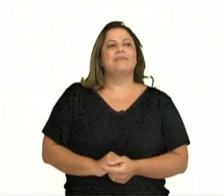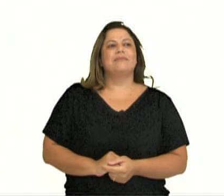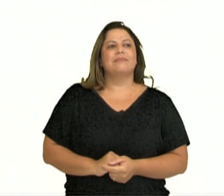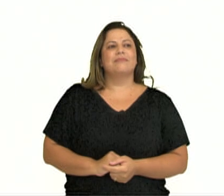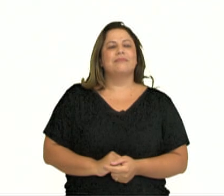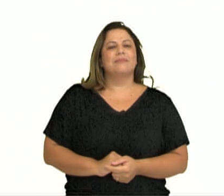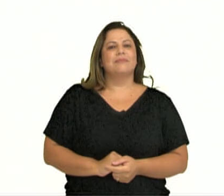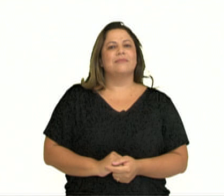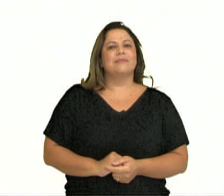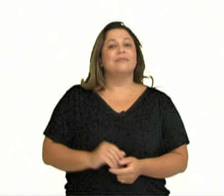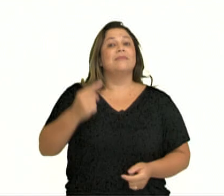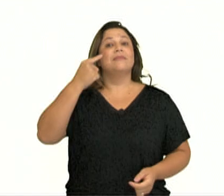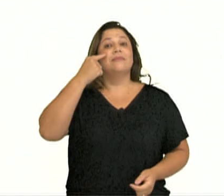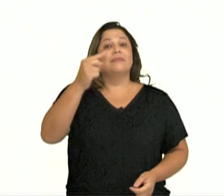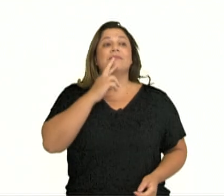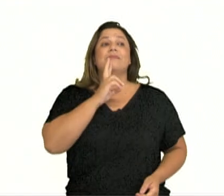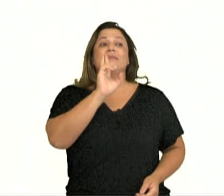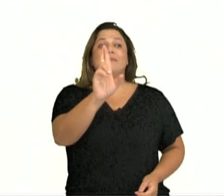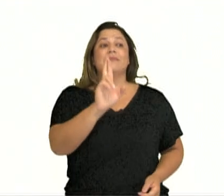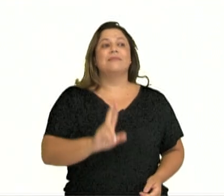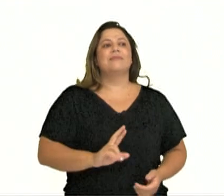Olha aí a resposta.